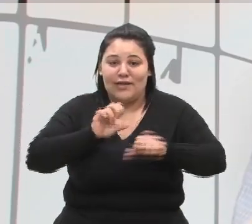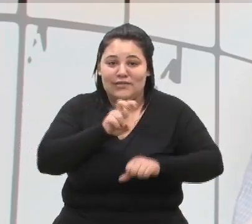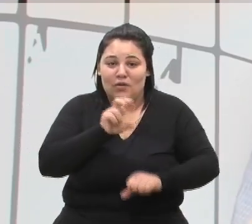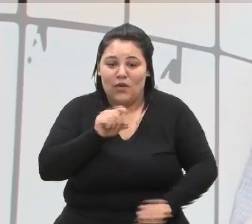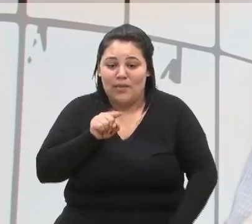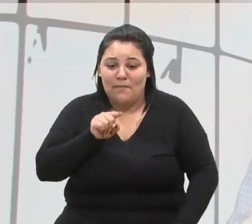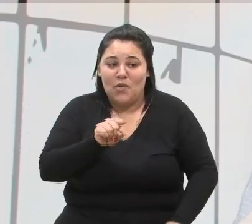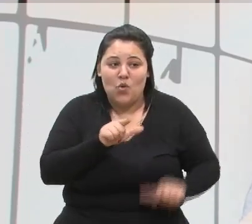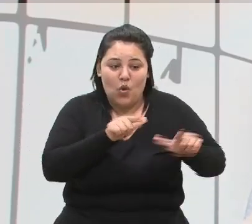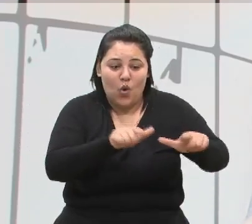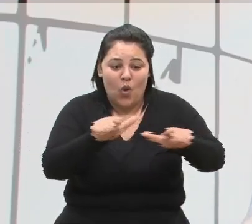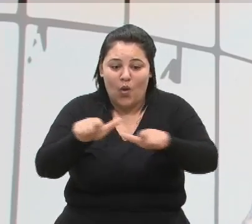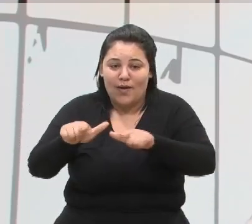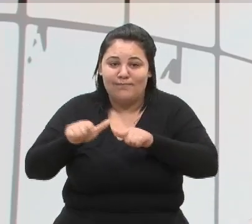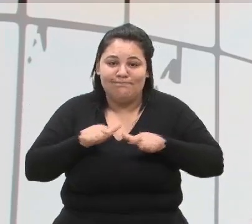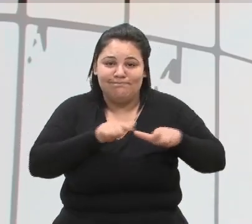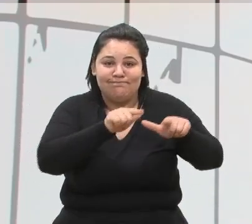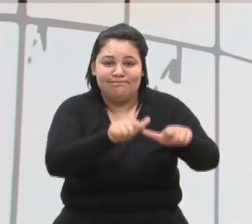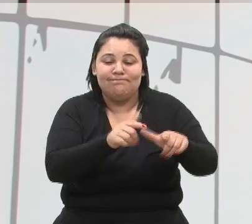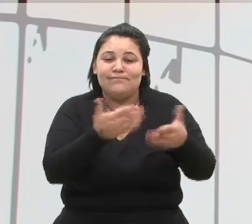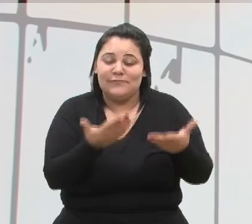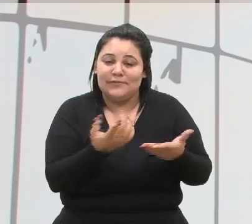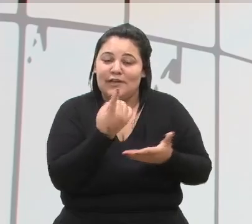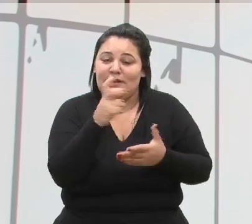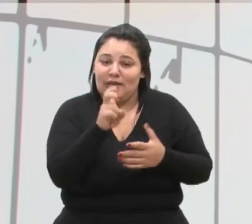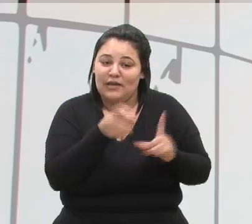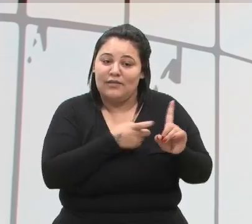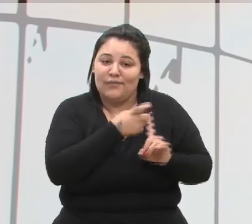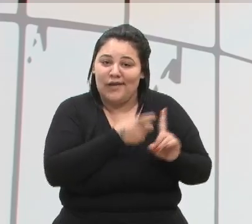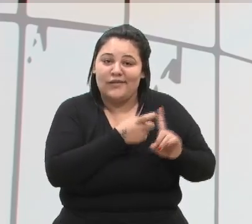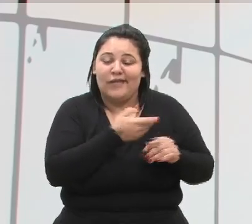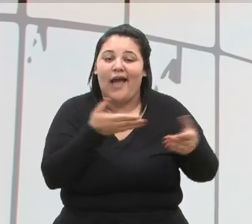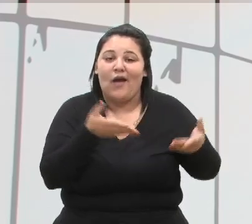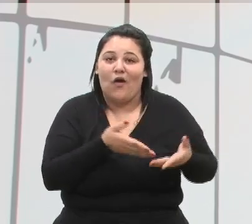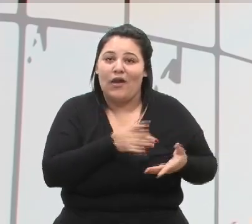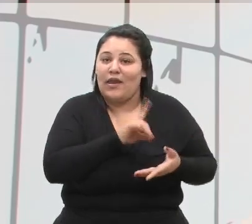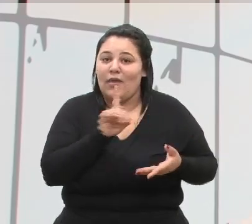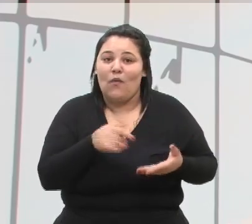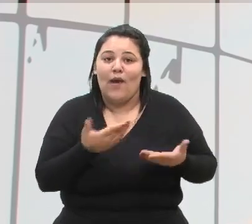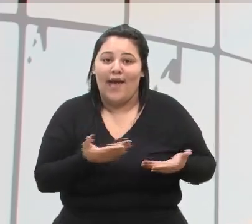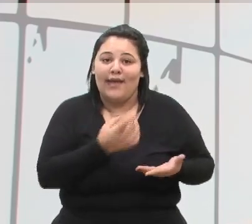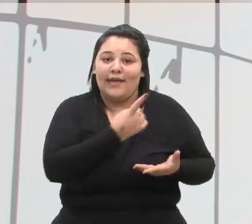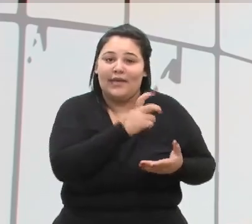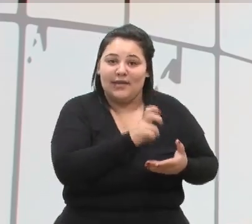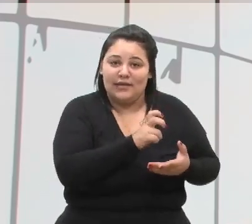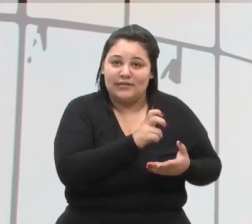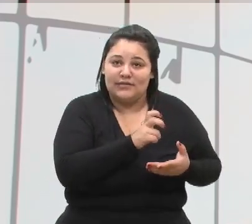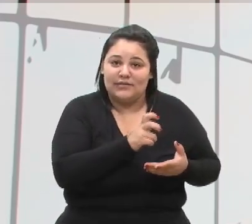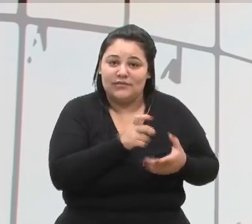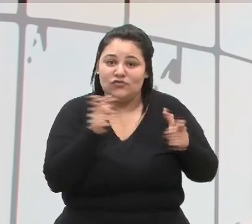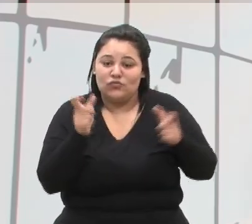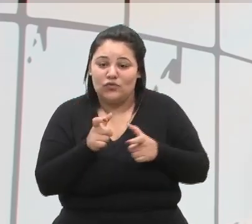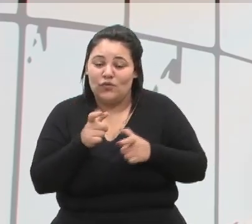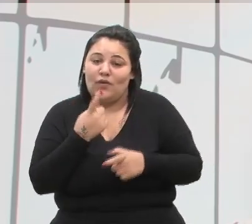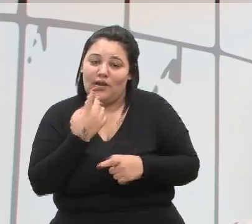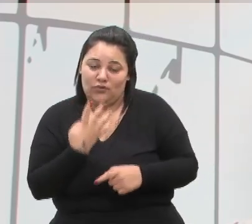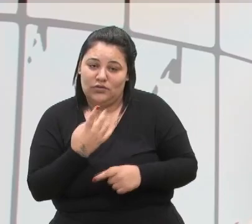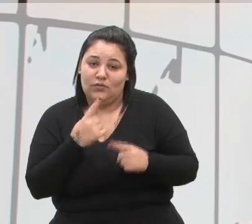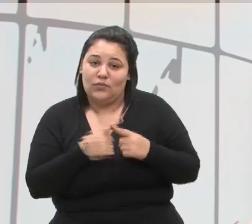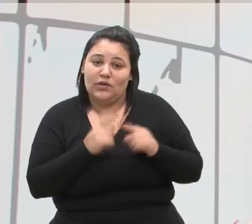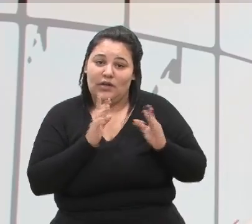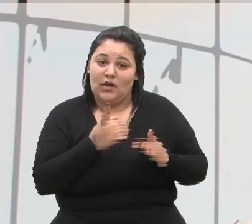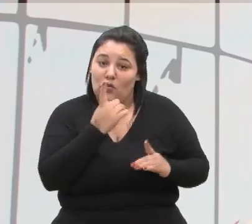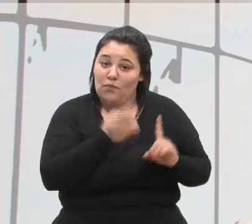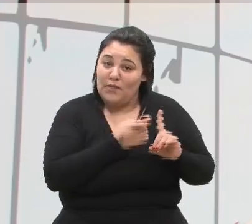de lâmpada em praticamente 15 meses, que agora não são mais 15, são 14, porque já é um mês que estão atuando, mas